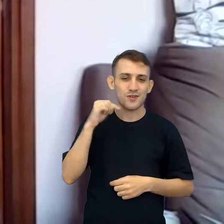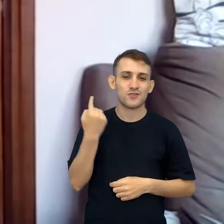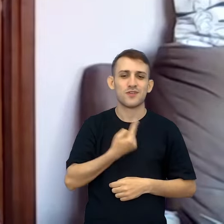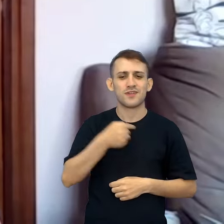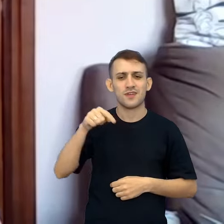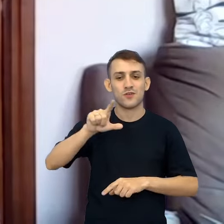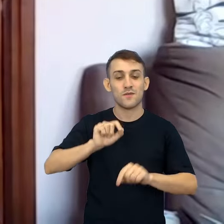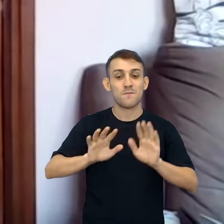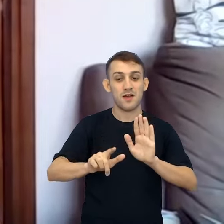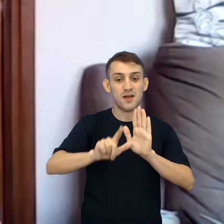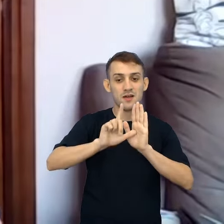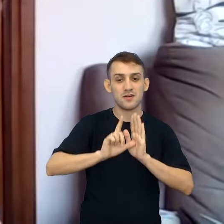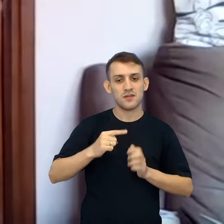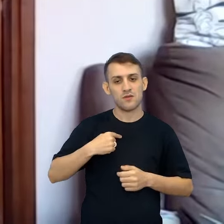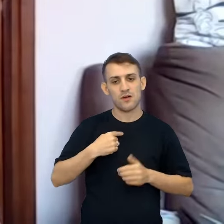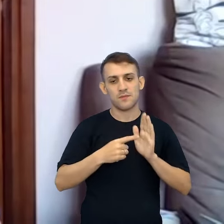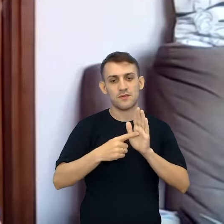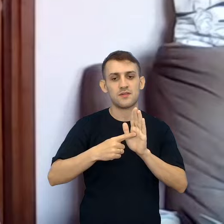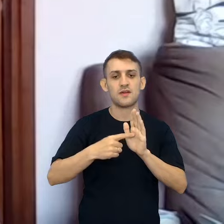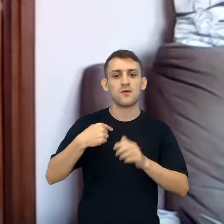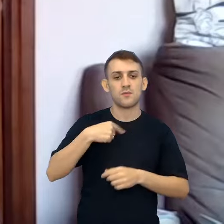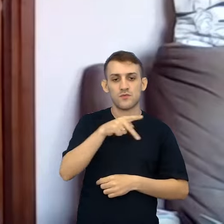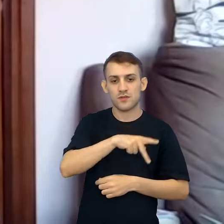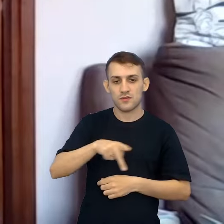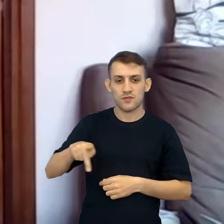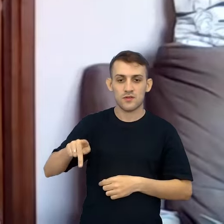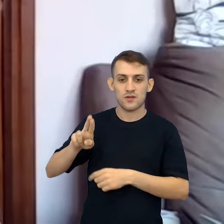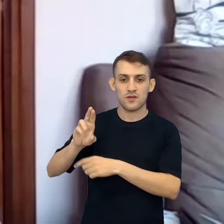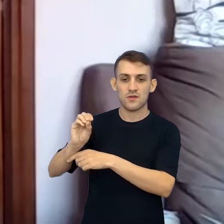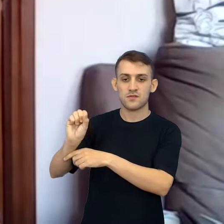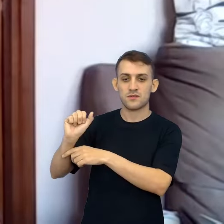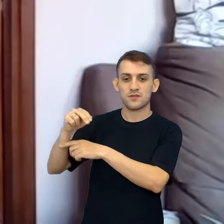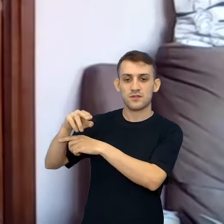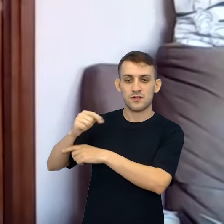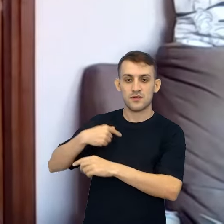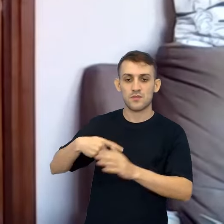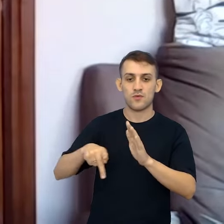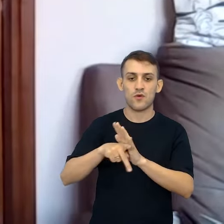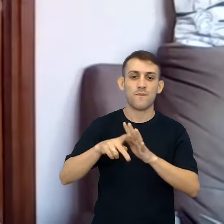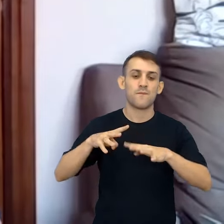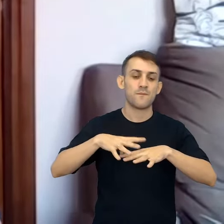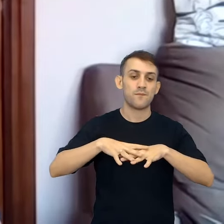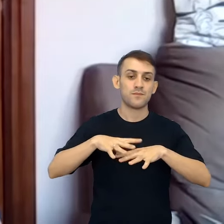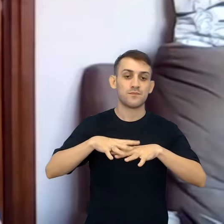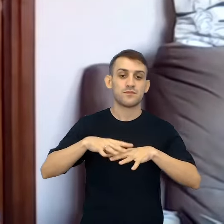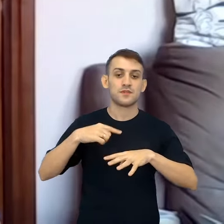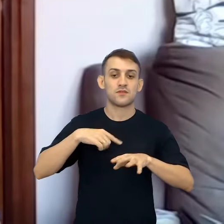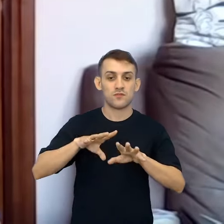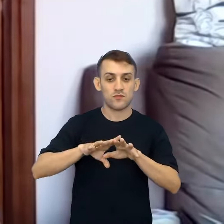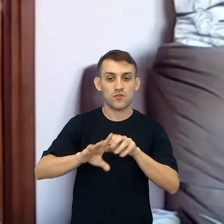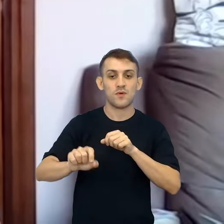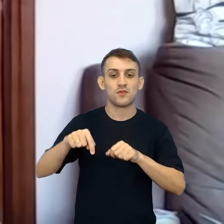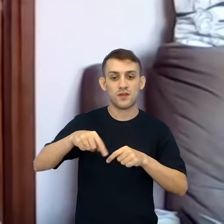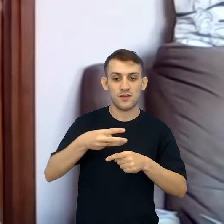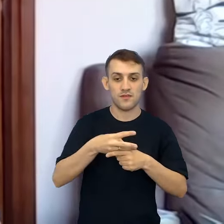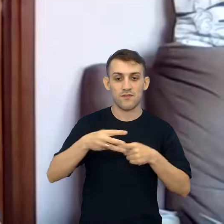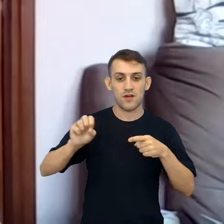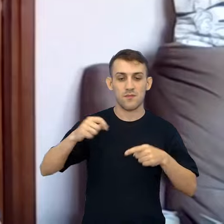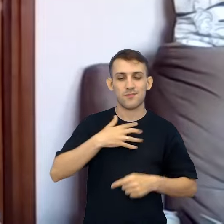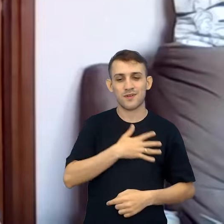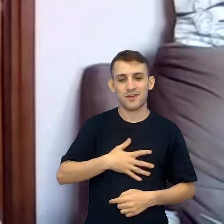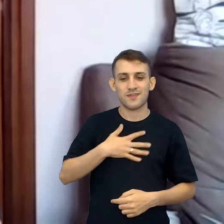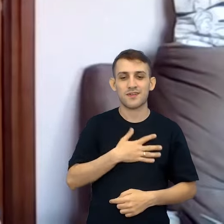Mas antes, eu vou me apresentar. Eu sou professora Rosana, professora de matemática, formadora aqui da EFAP. É um